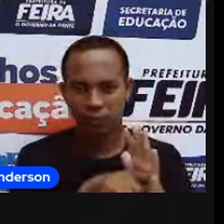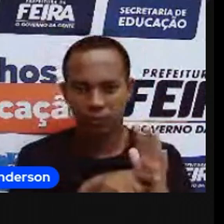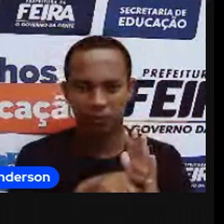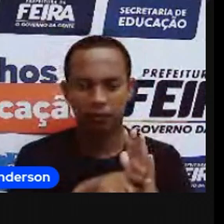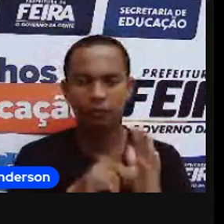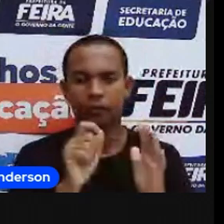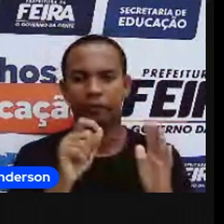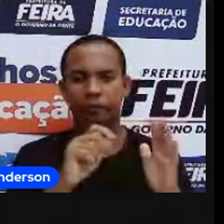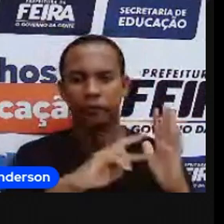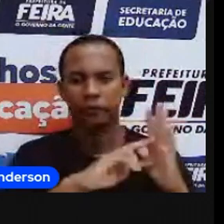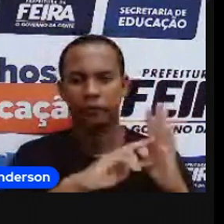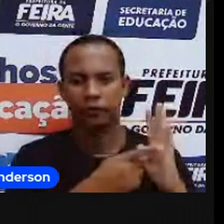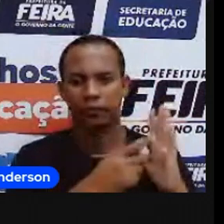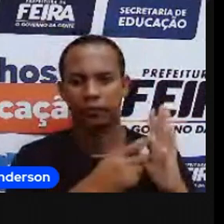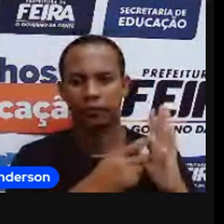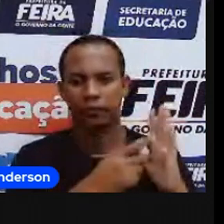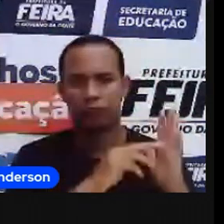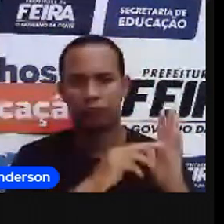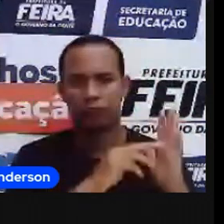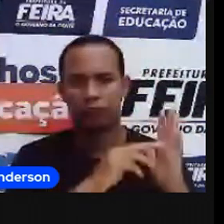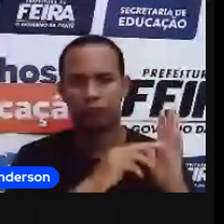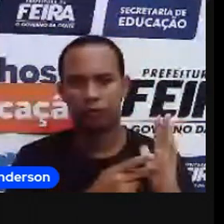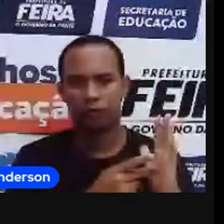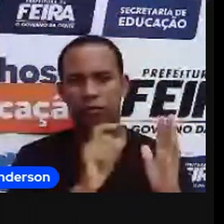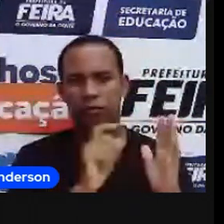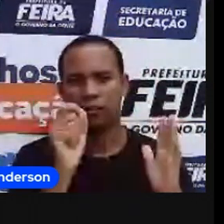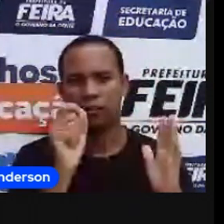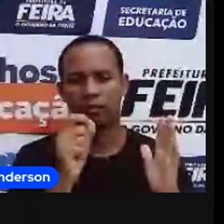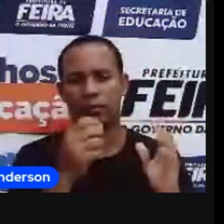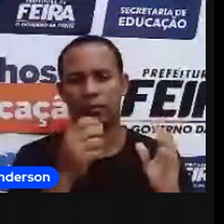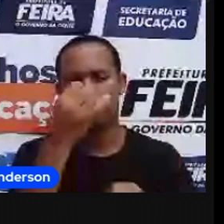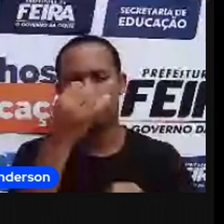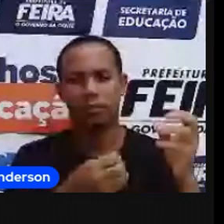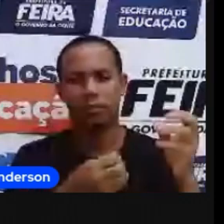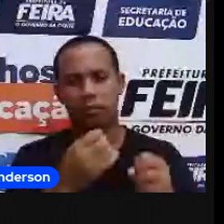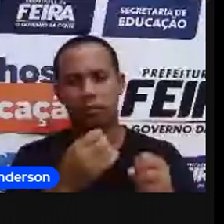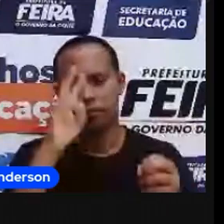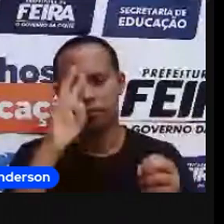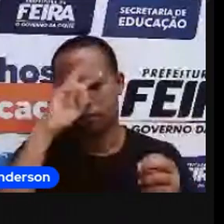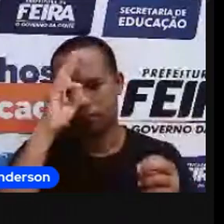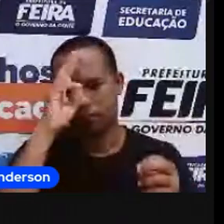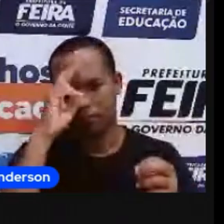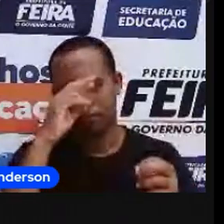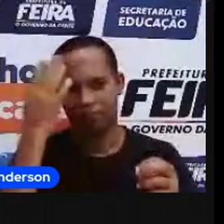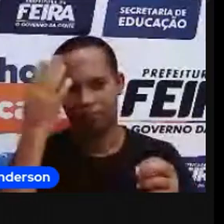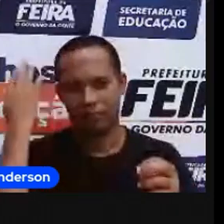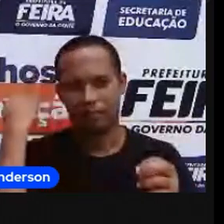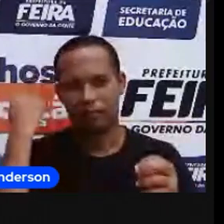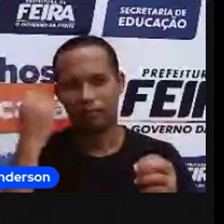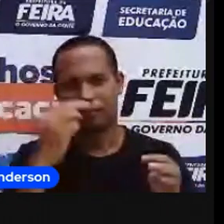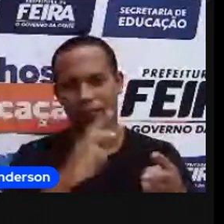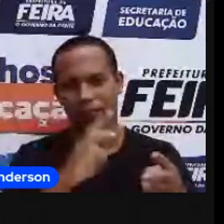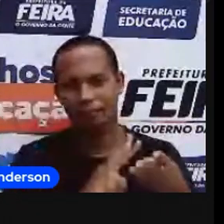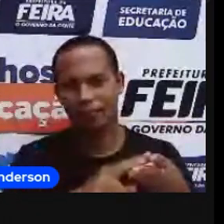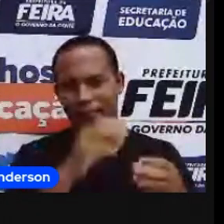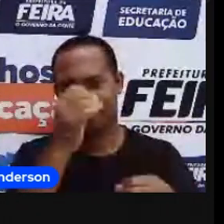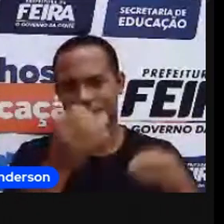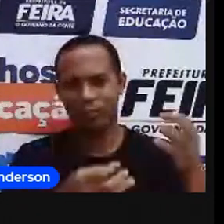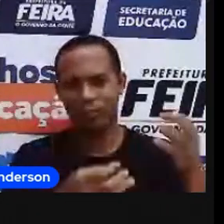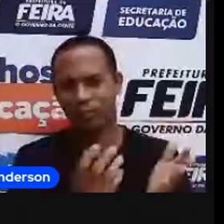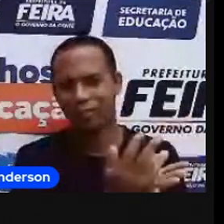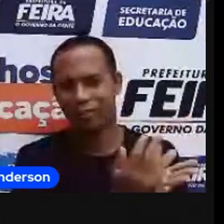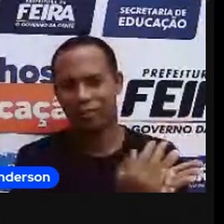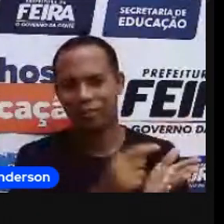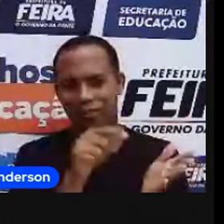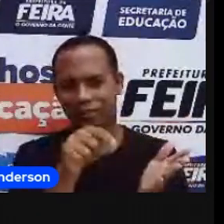significado. Inclusive, né, na aula de matemática, a prof também falou sobre charge. E aí ela deu várias pistas. Então, se